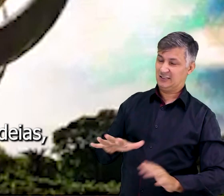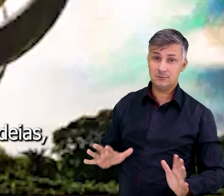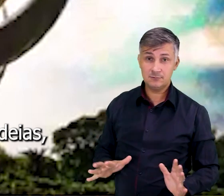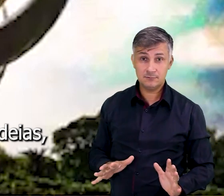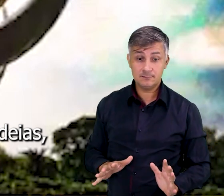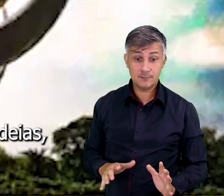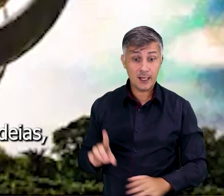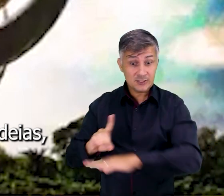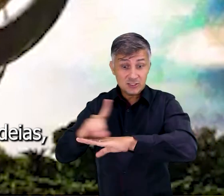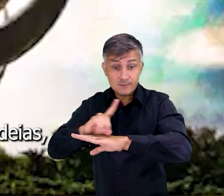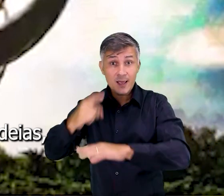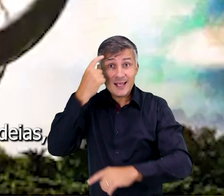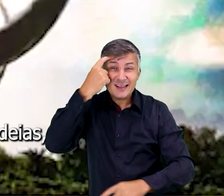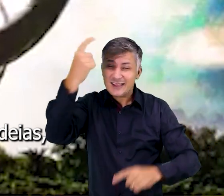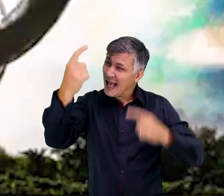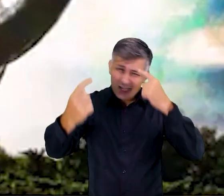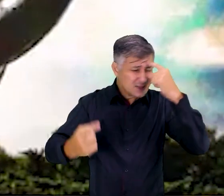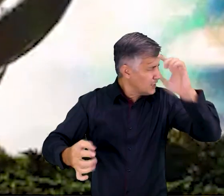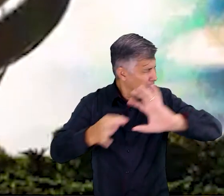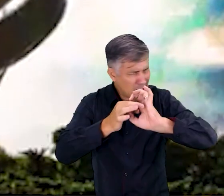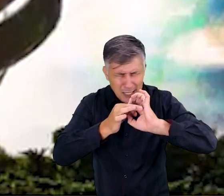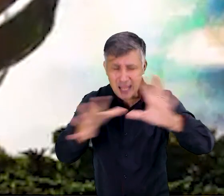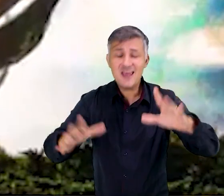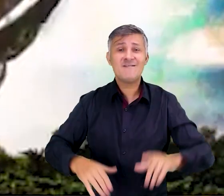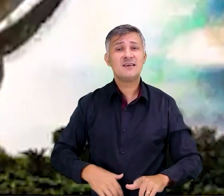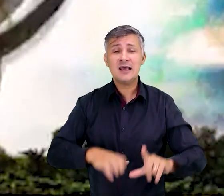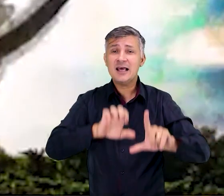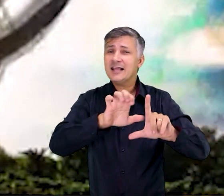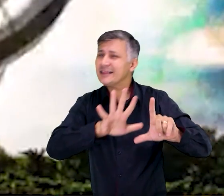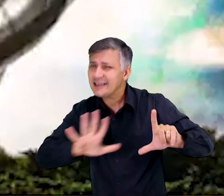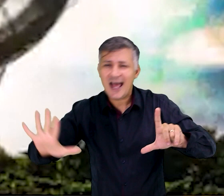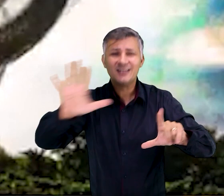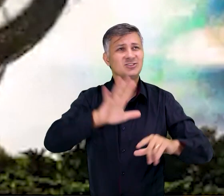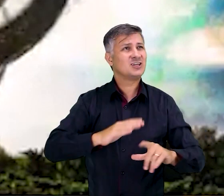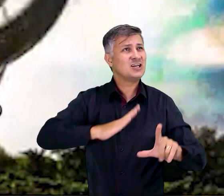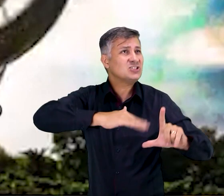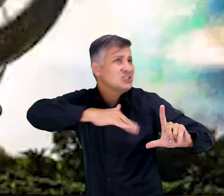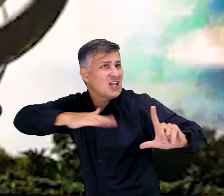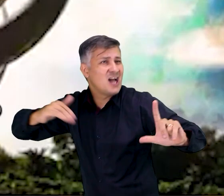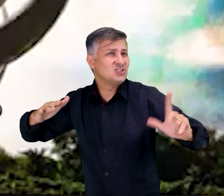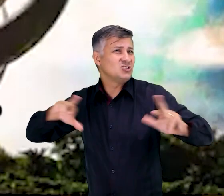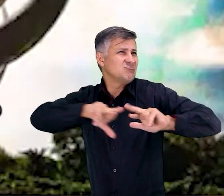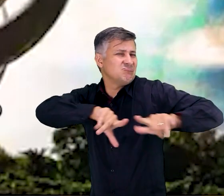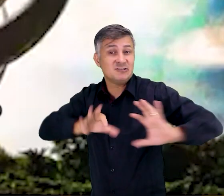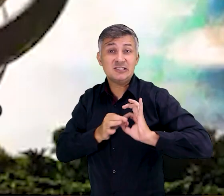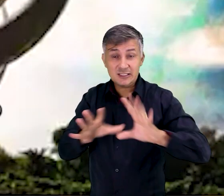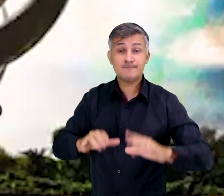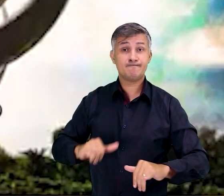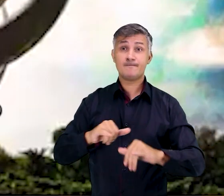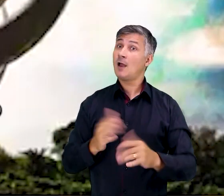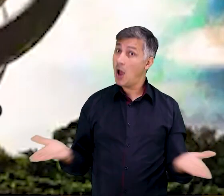da fluidez de ideias, de estéticas, de expressões artísticas e assim se apresenta